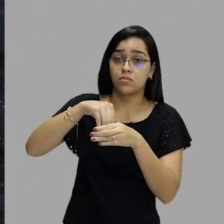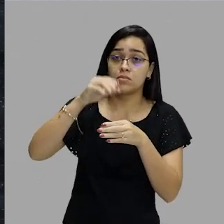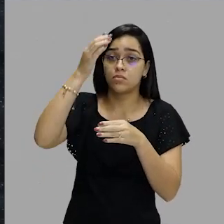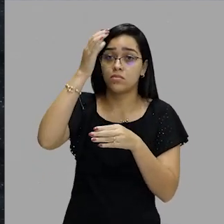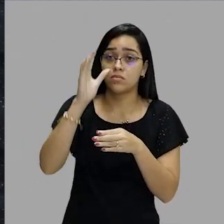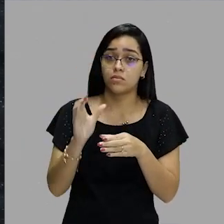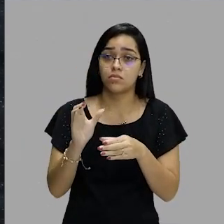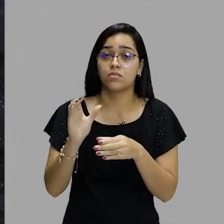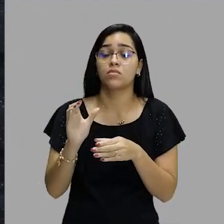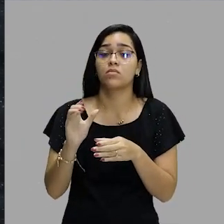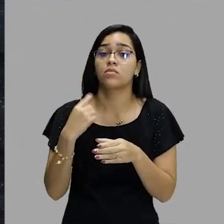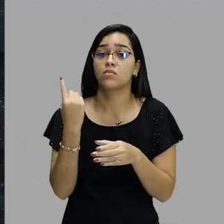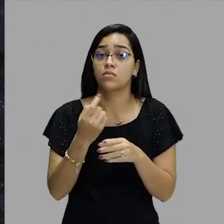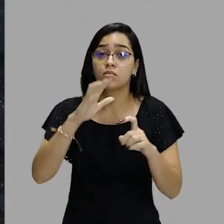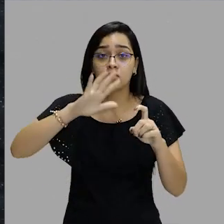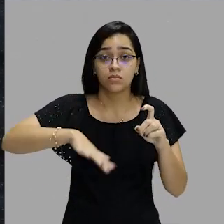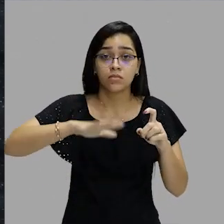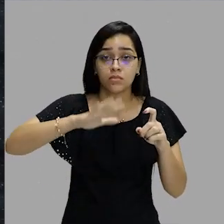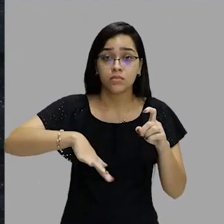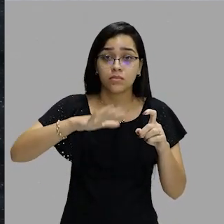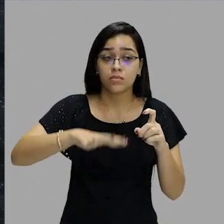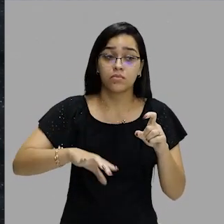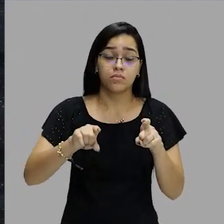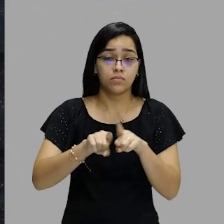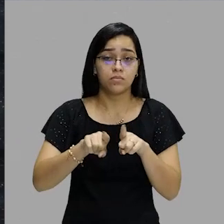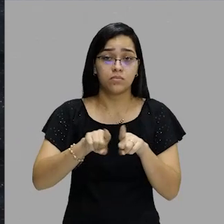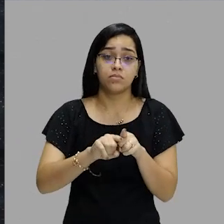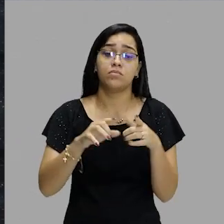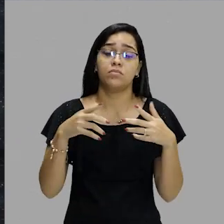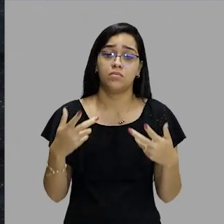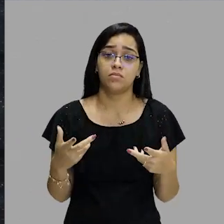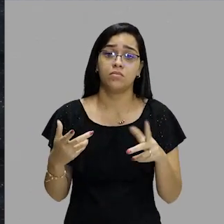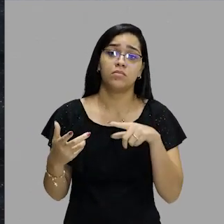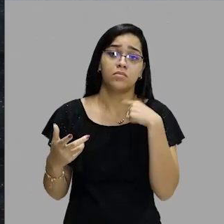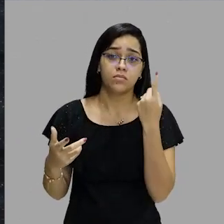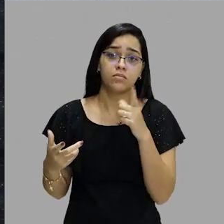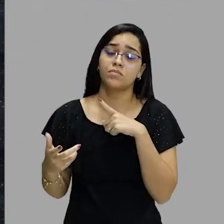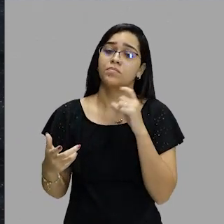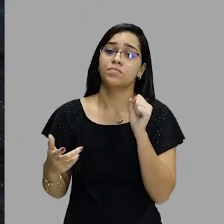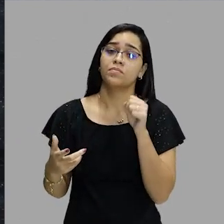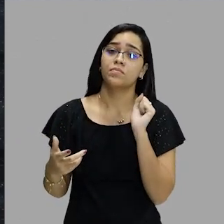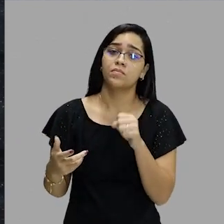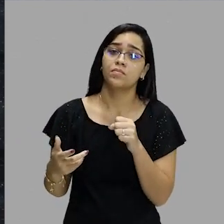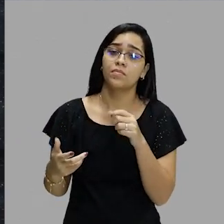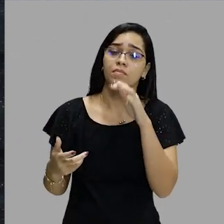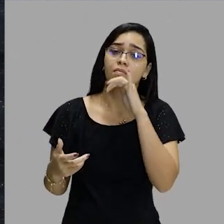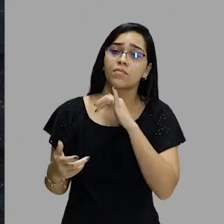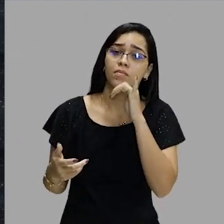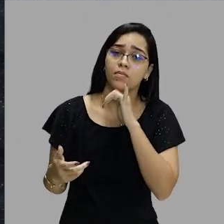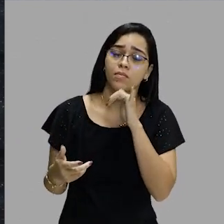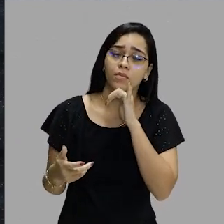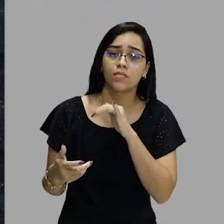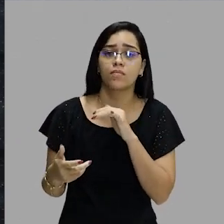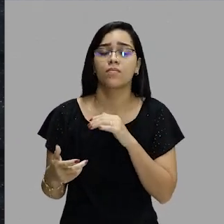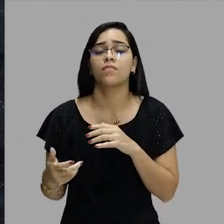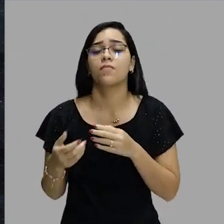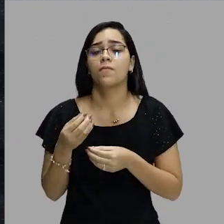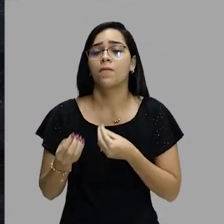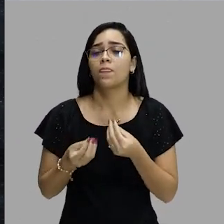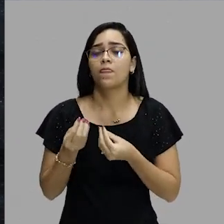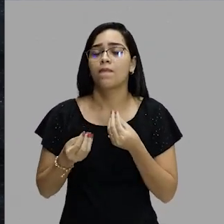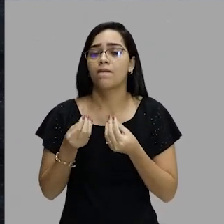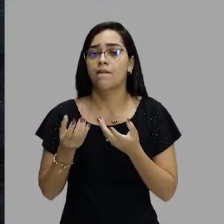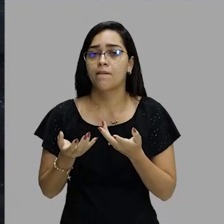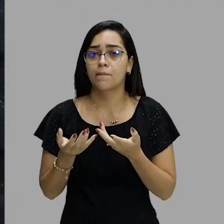cultura folclórica, da nossa cultura folclórica. Então, nós temos exemplos de como